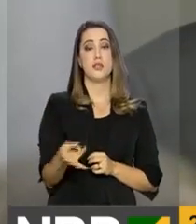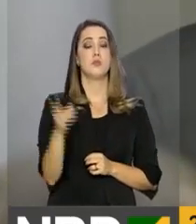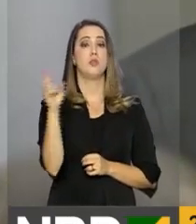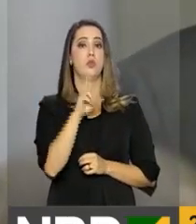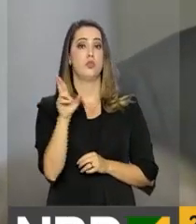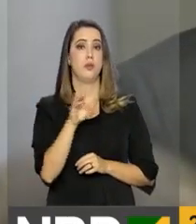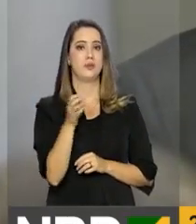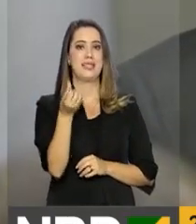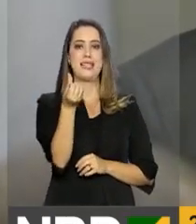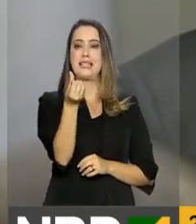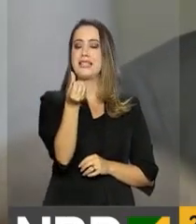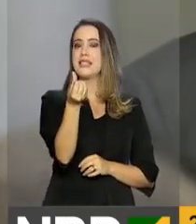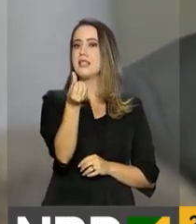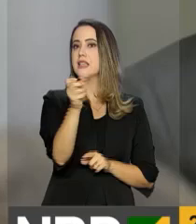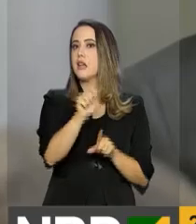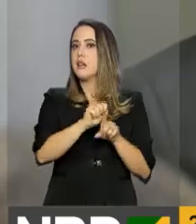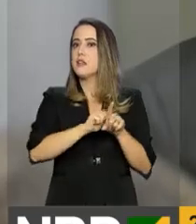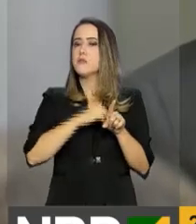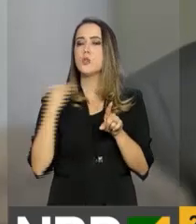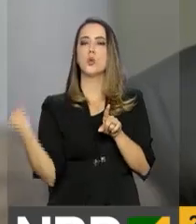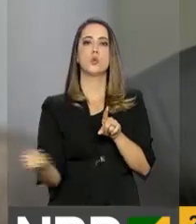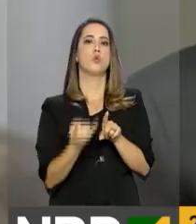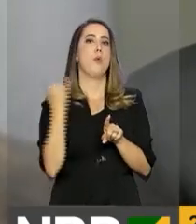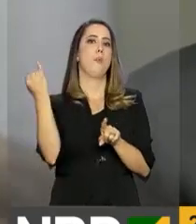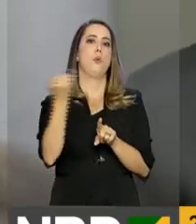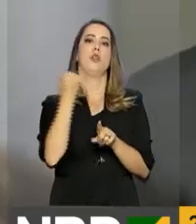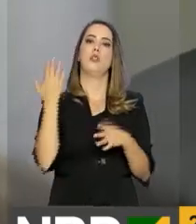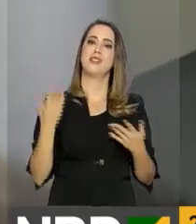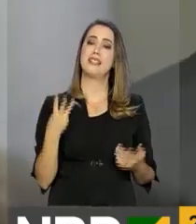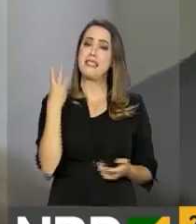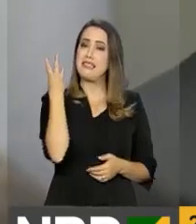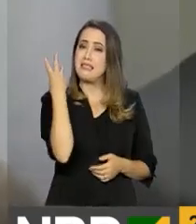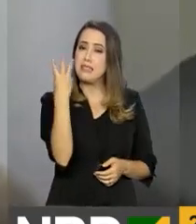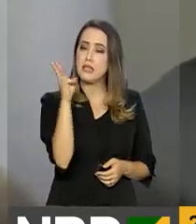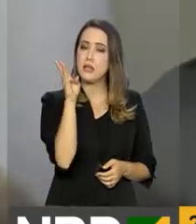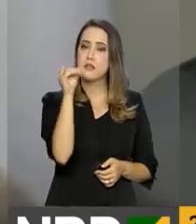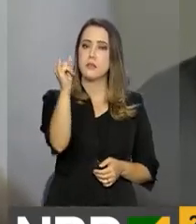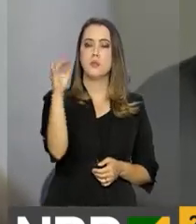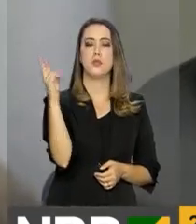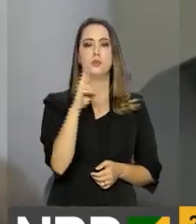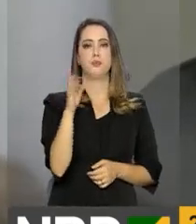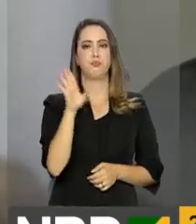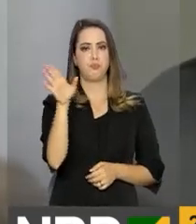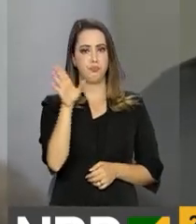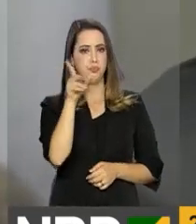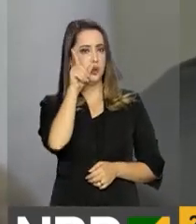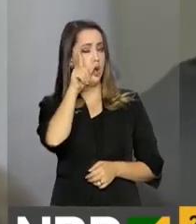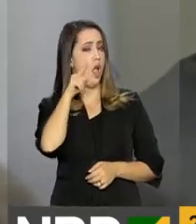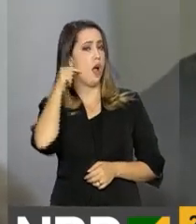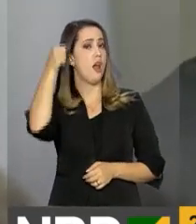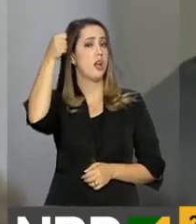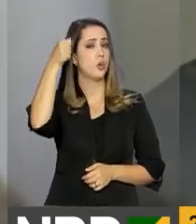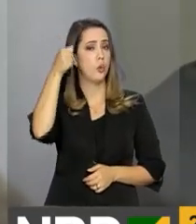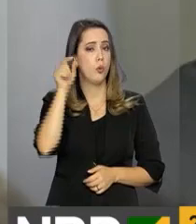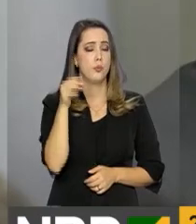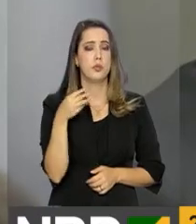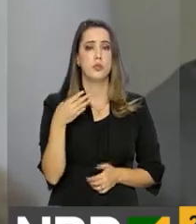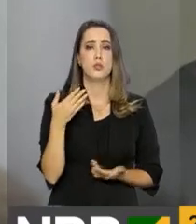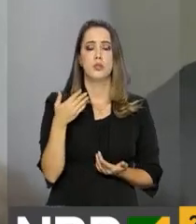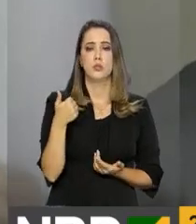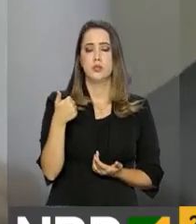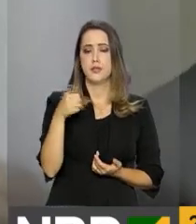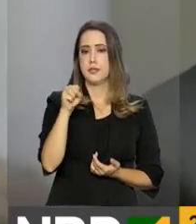Paulo, 6 meses representou uma importância de 3 bilhões. Em Alagoas, por exemplo, era cerca de 80 ou 90